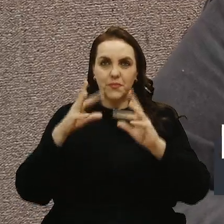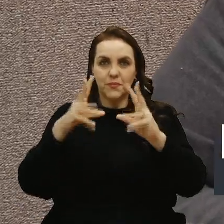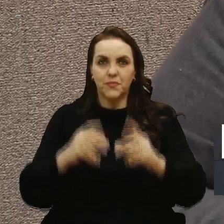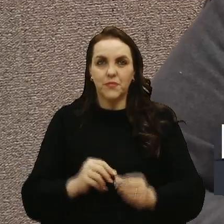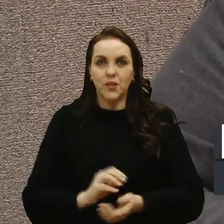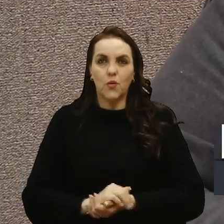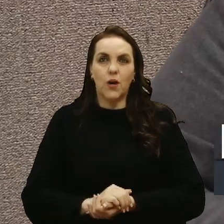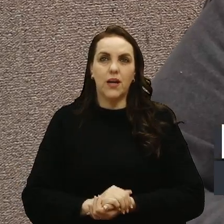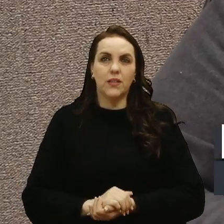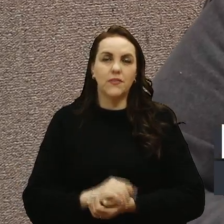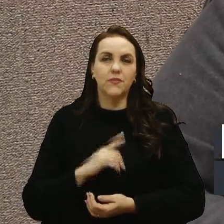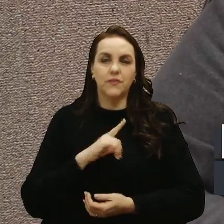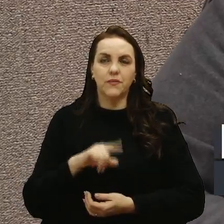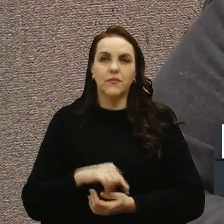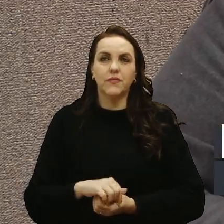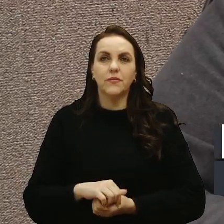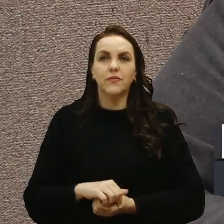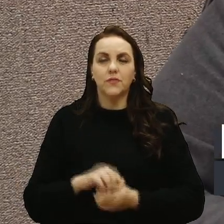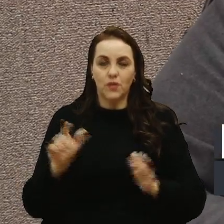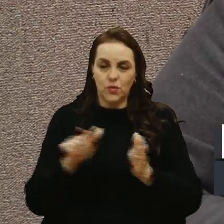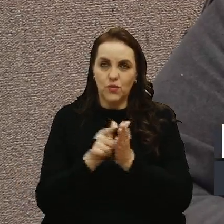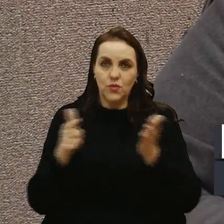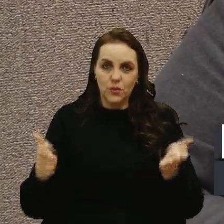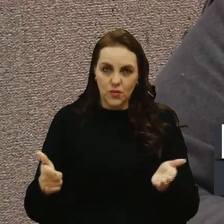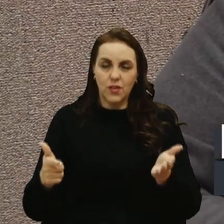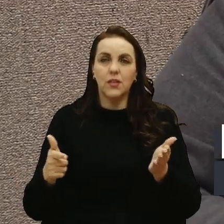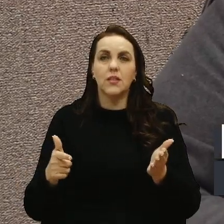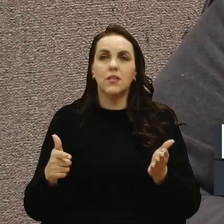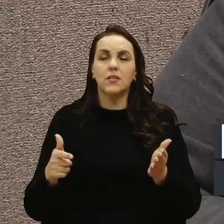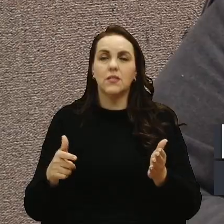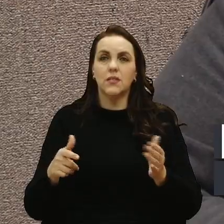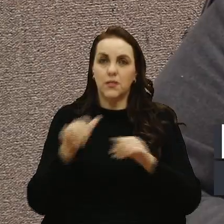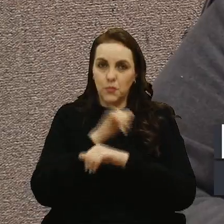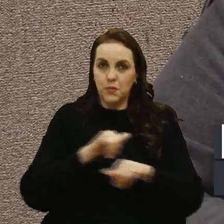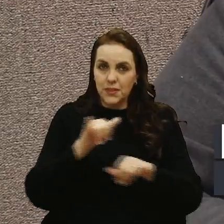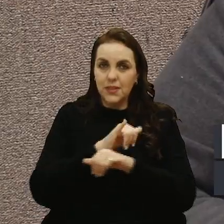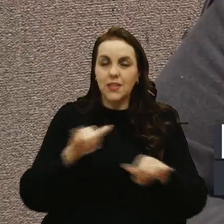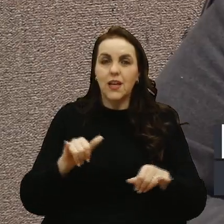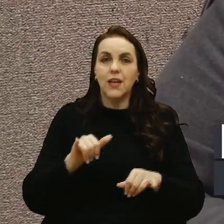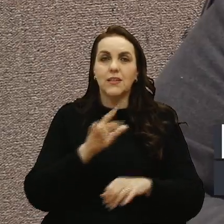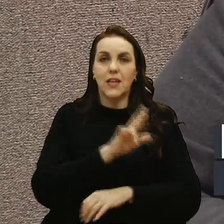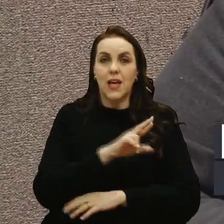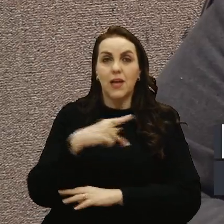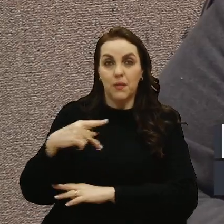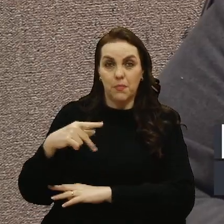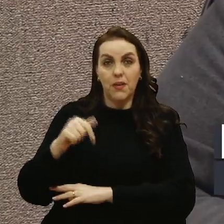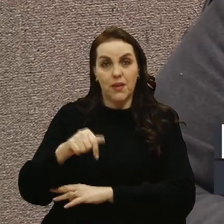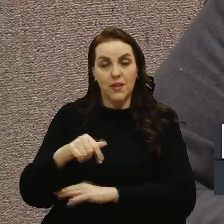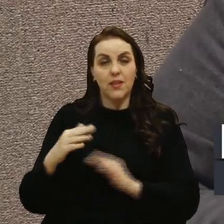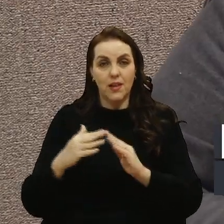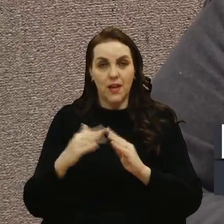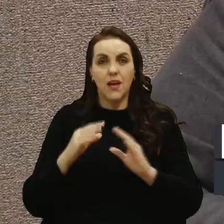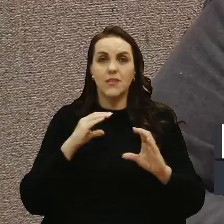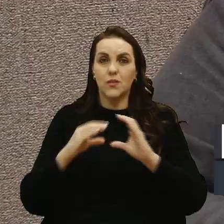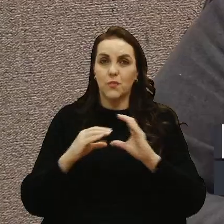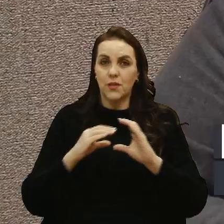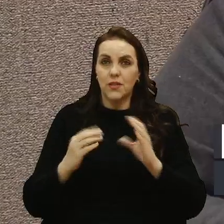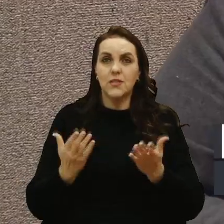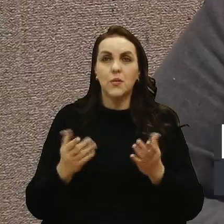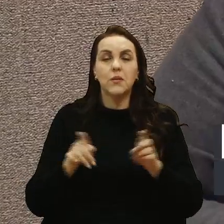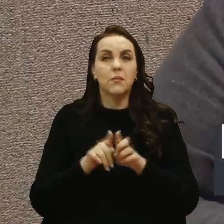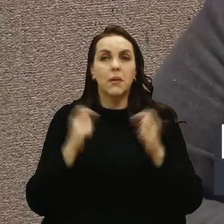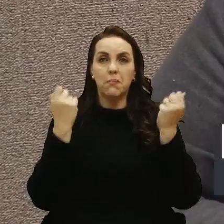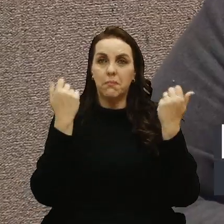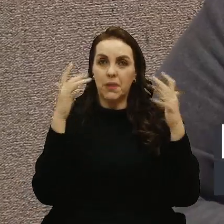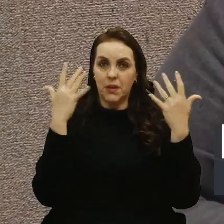jornalismo, ao pessoal, aos jornalistas, aos publicitários, né, o pessoal das relações públicas aqui da nossa casa de comunicação, e também parabenizar